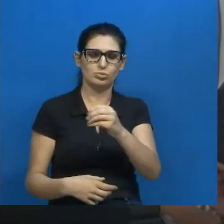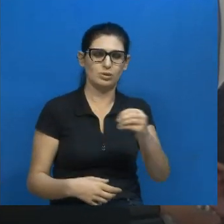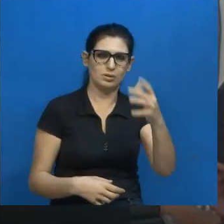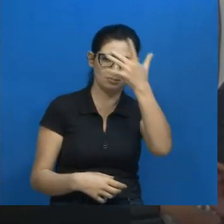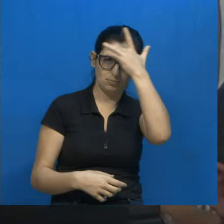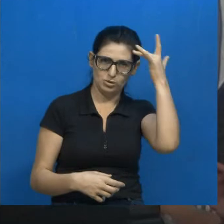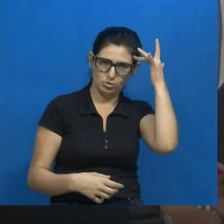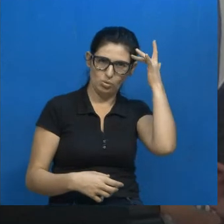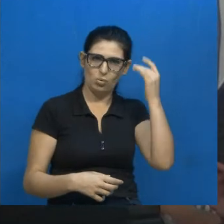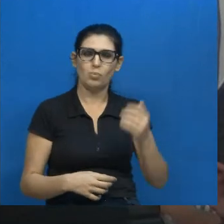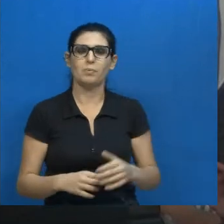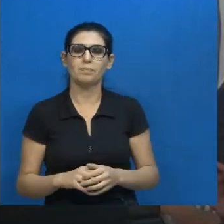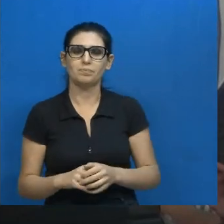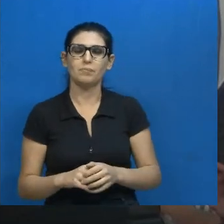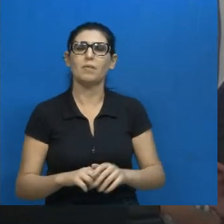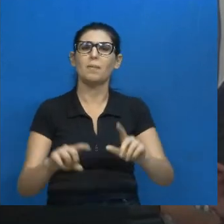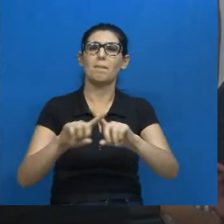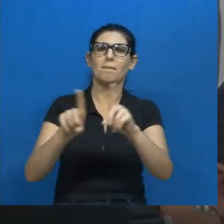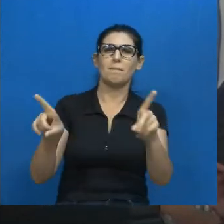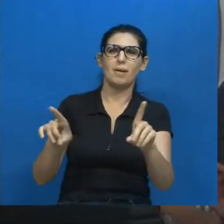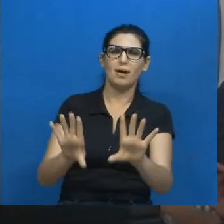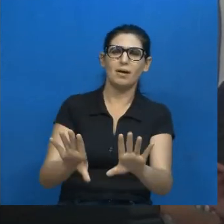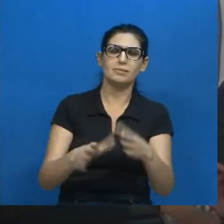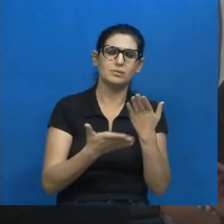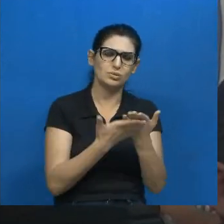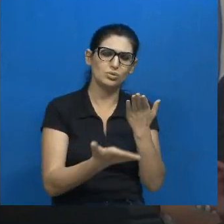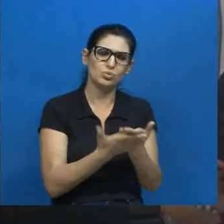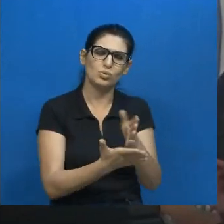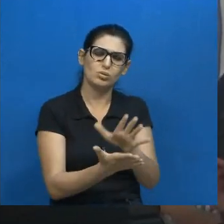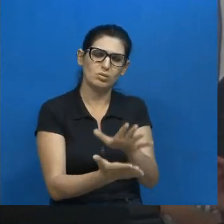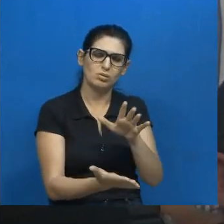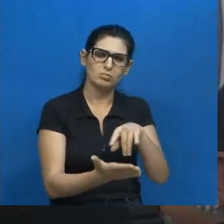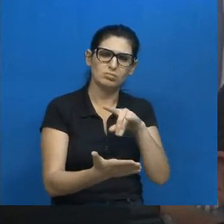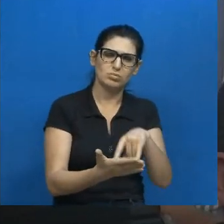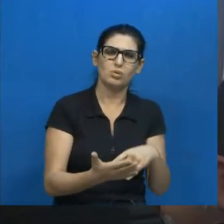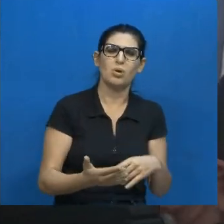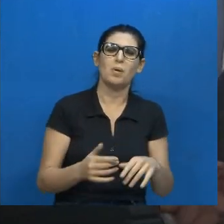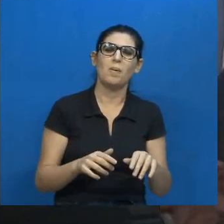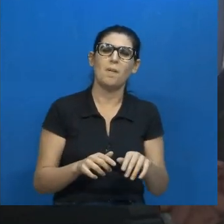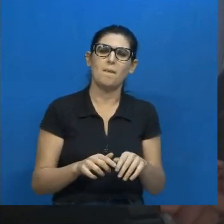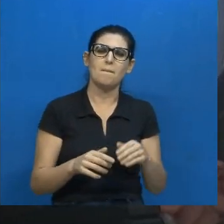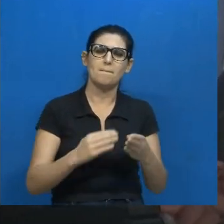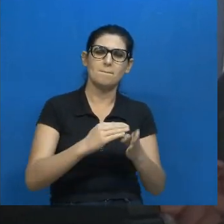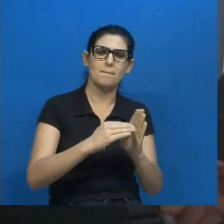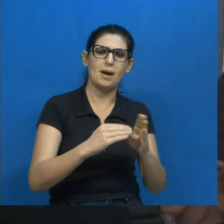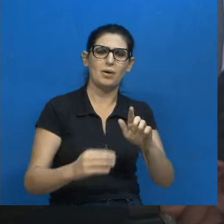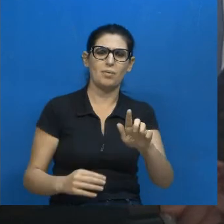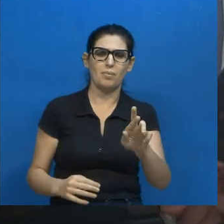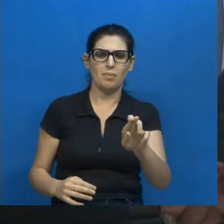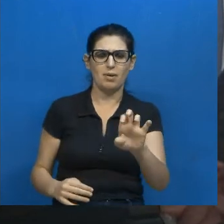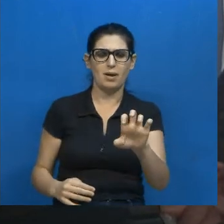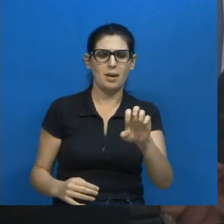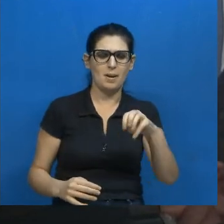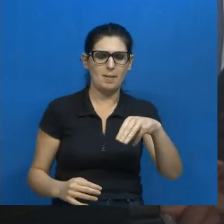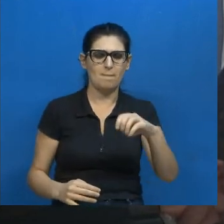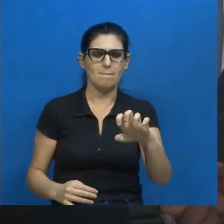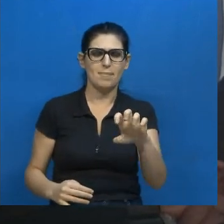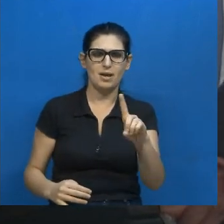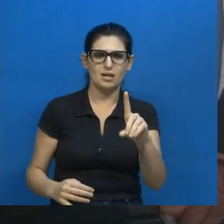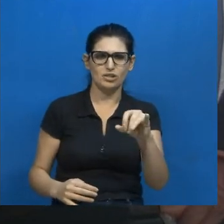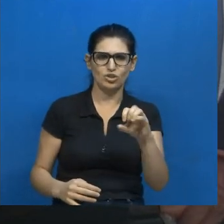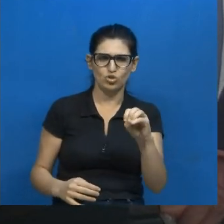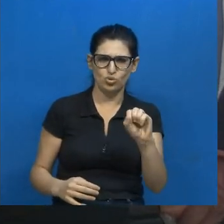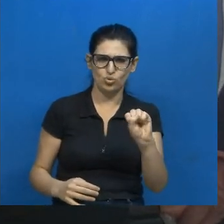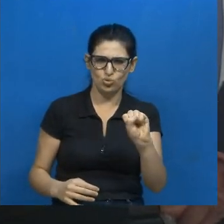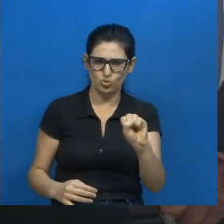certo? E pelo que eu vi aqui, esse estudo lá no bairro Chácaras Guararema Barra Remédios, pelo que eu estou vendo aqui, não aconteceu nada. Eu